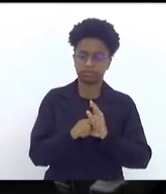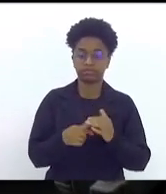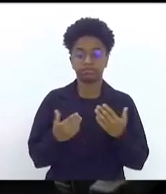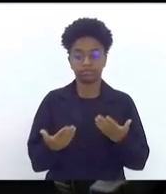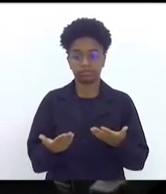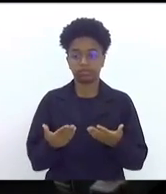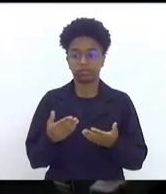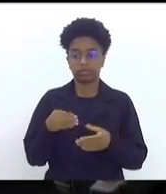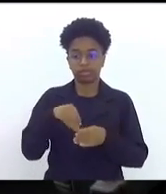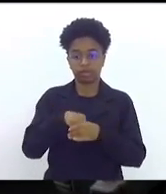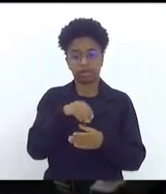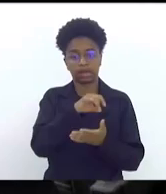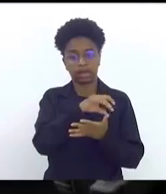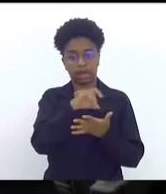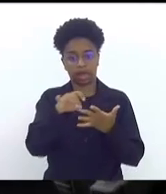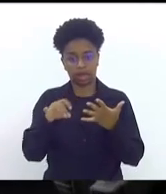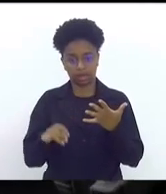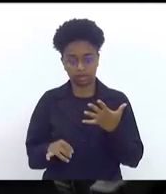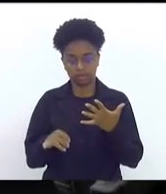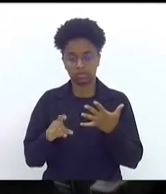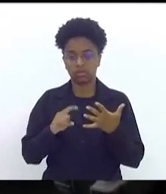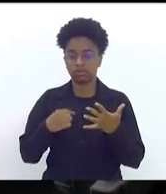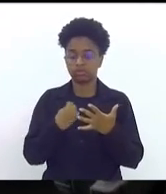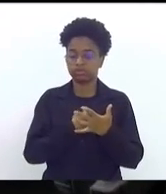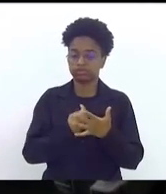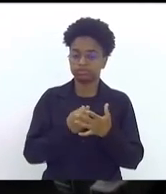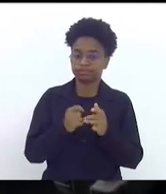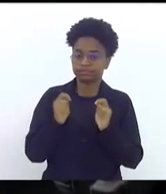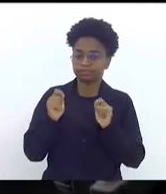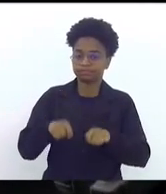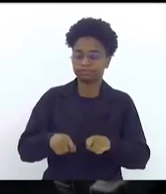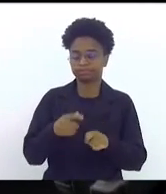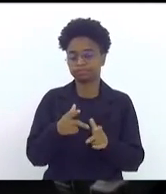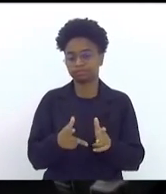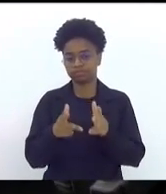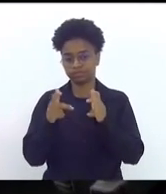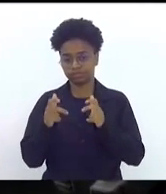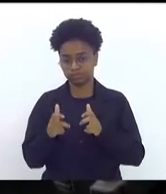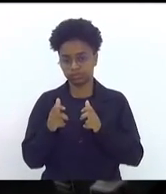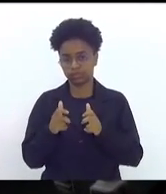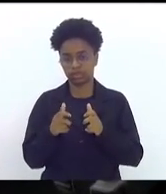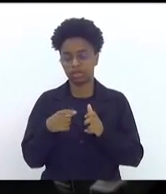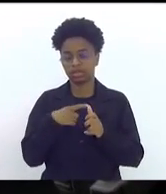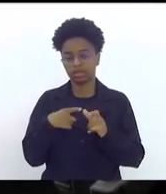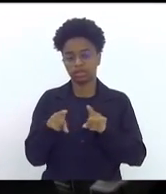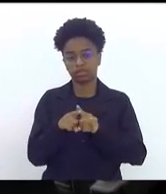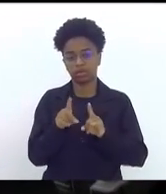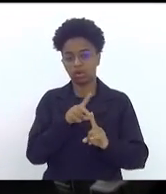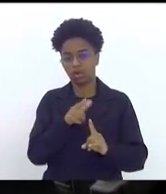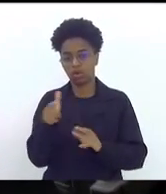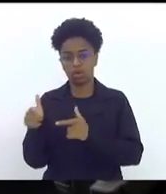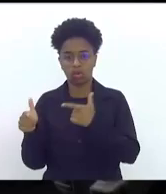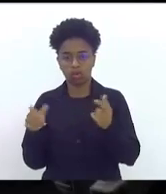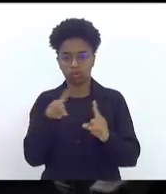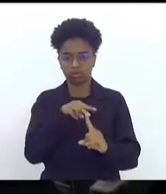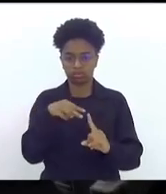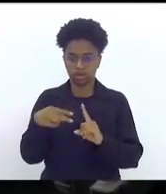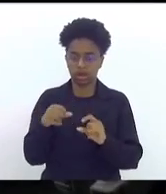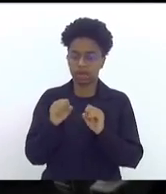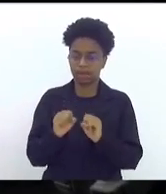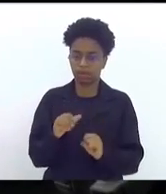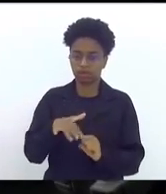dentro de cada uma dessas perspectivas, a gente pode encarar sob outras perspectivas. Pode ser uma